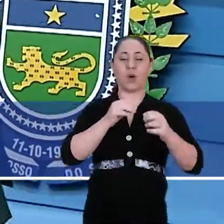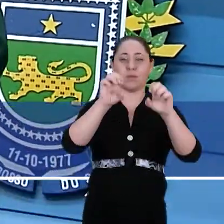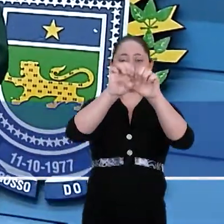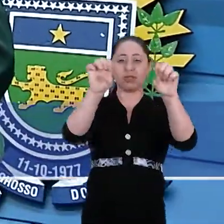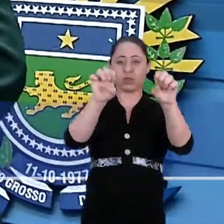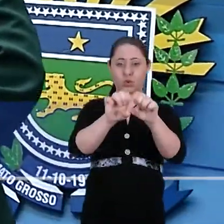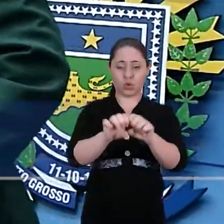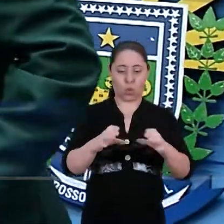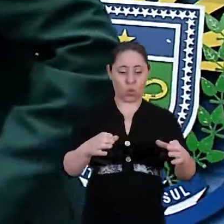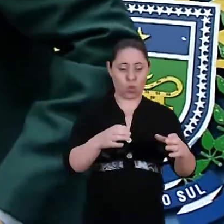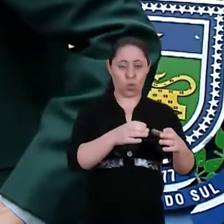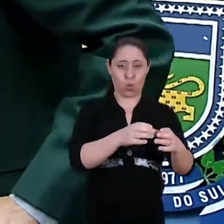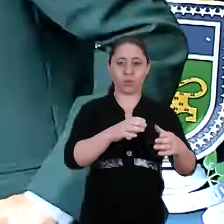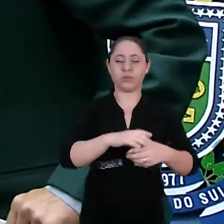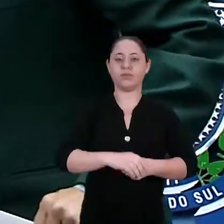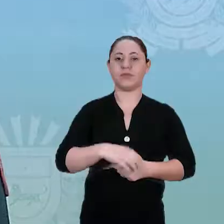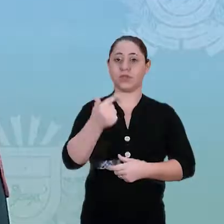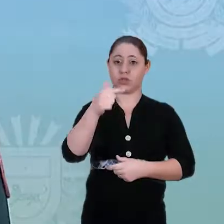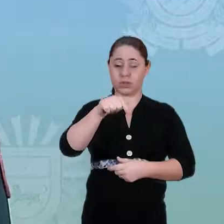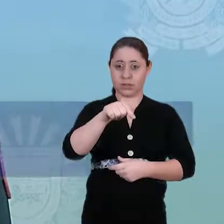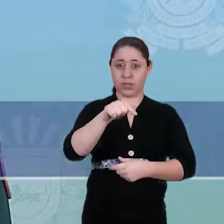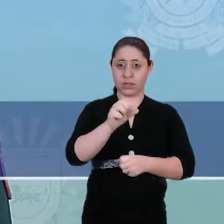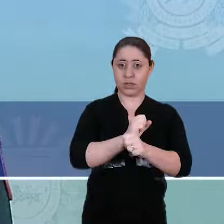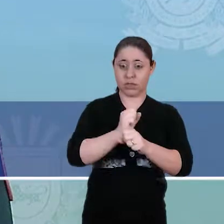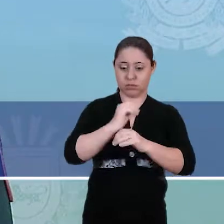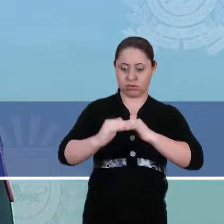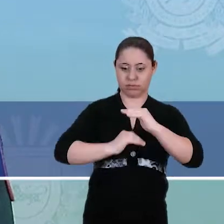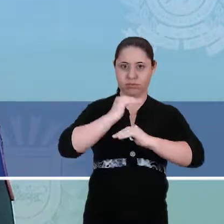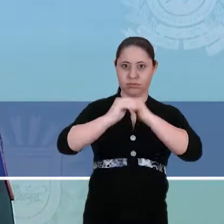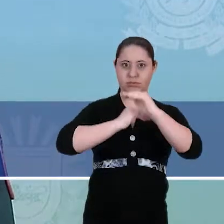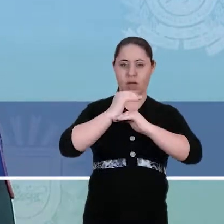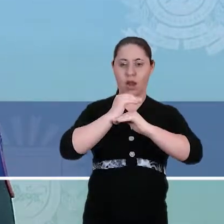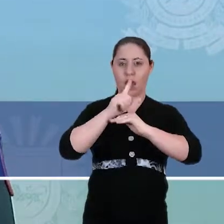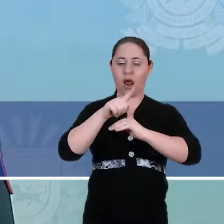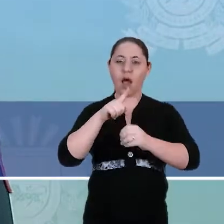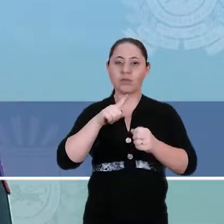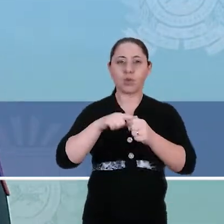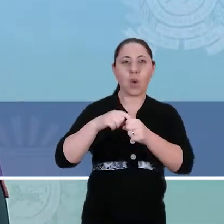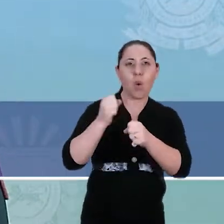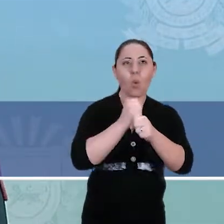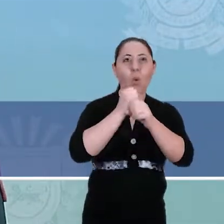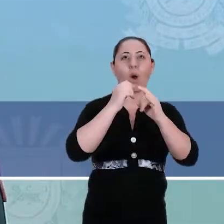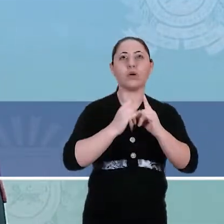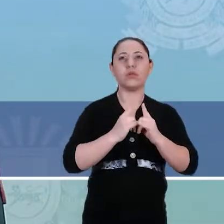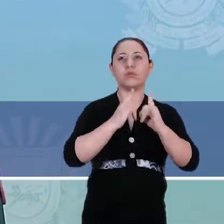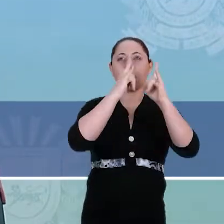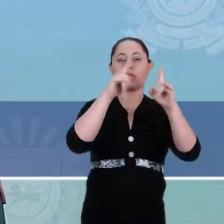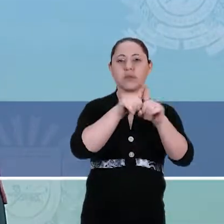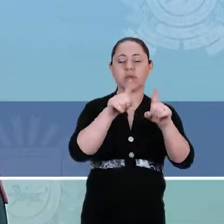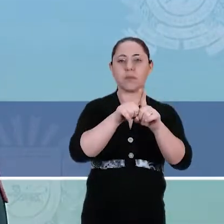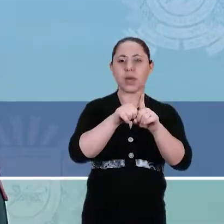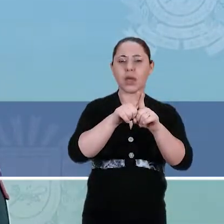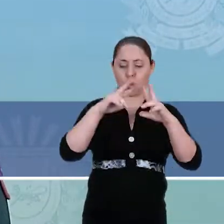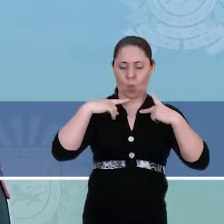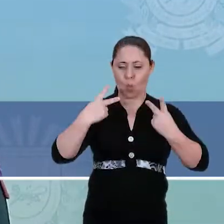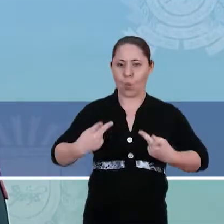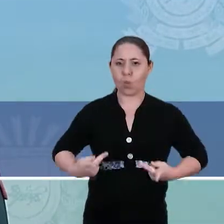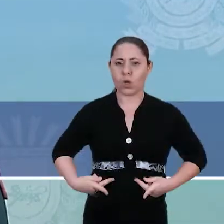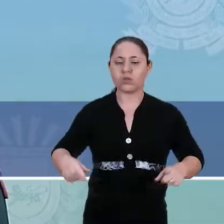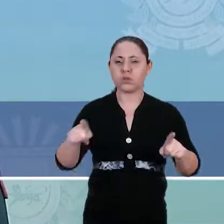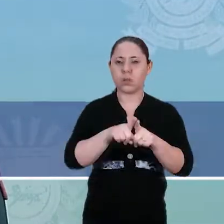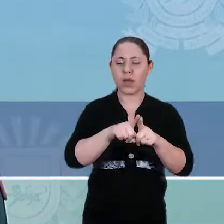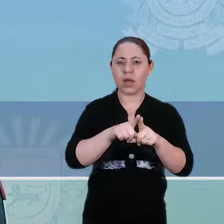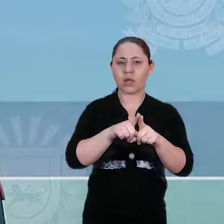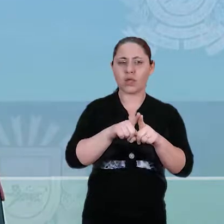das estruturas das corporações. Em 17 anos, ela evoluiu tanto em questões materiais quanto em questões